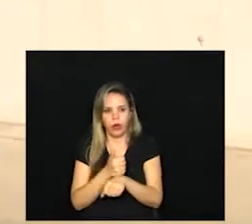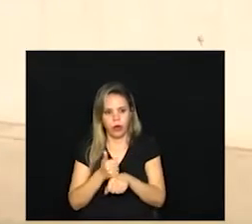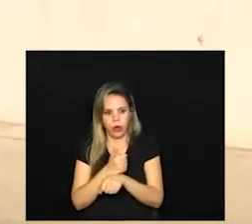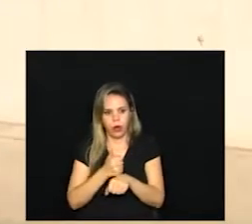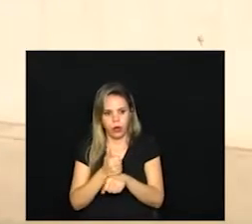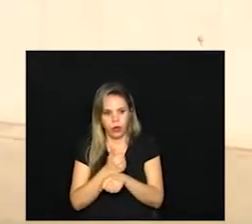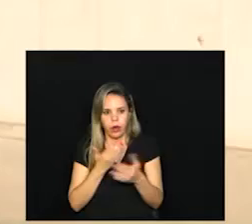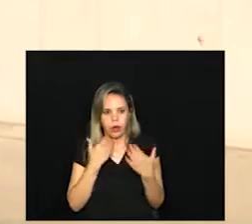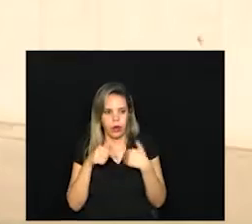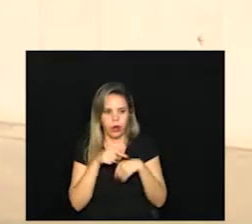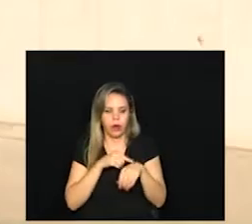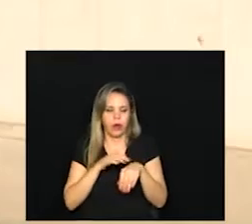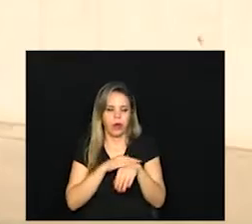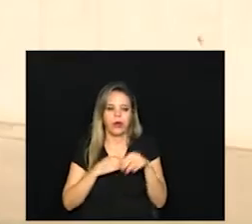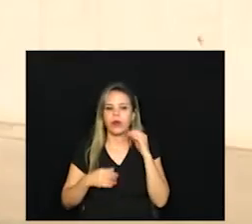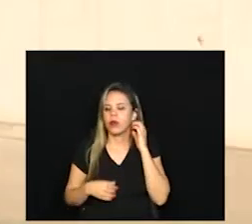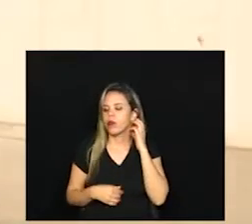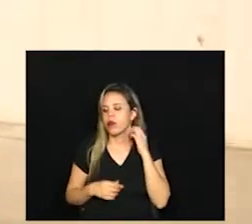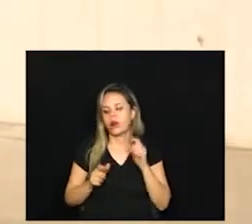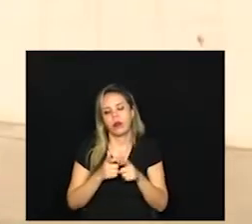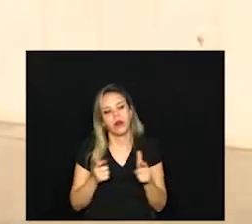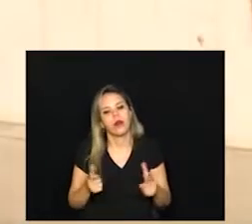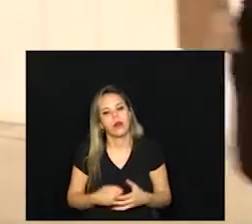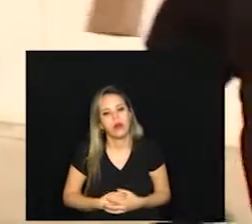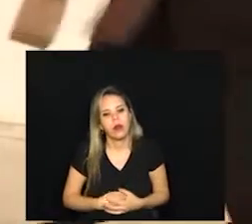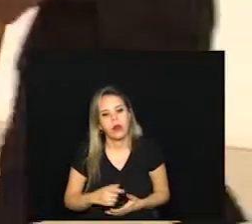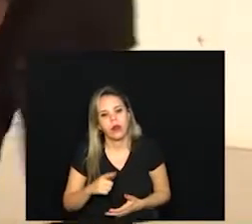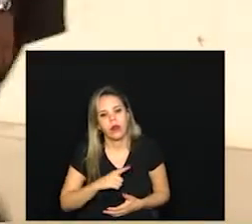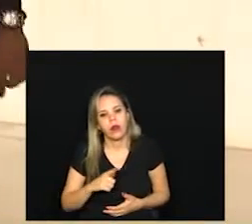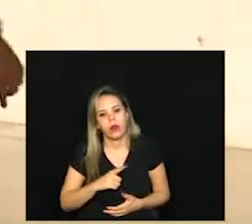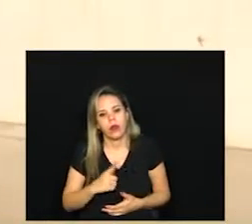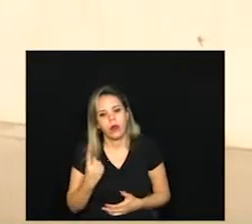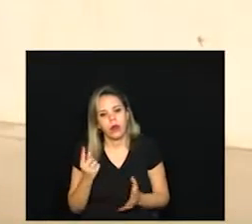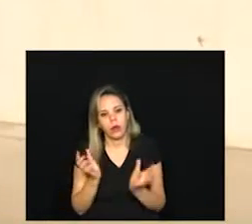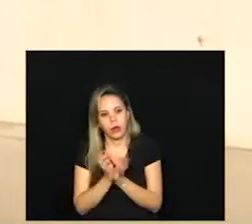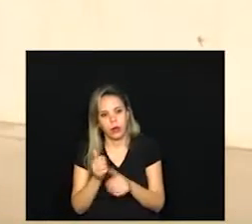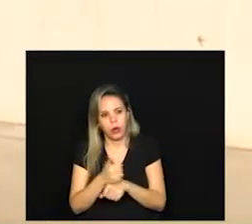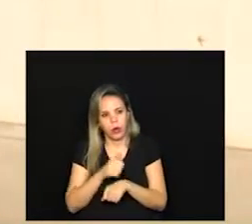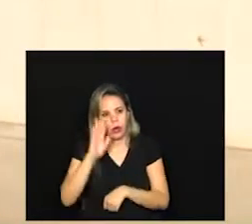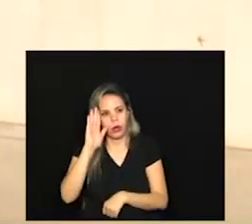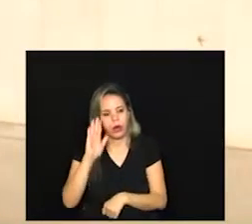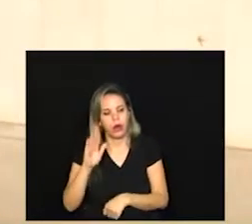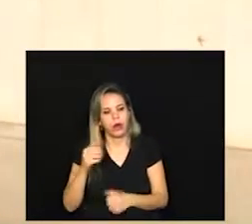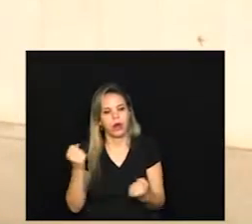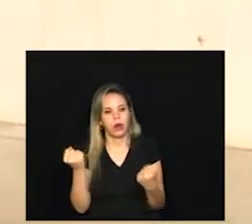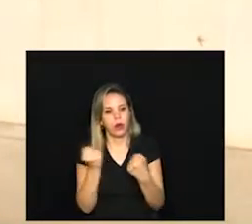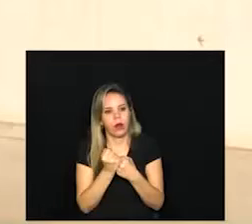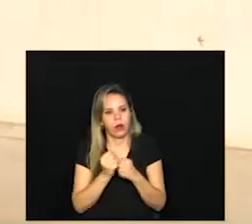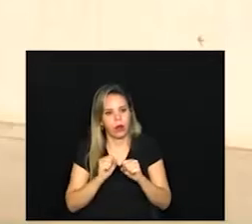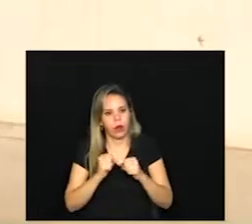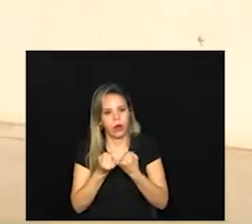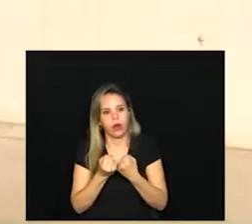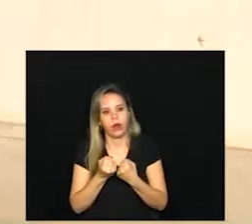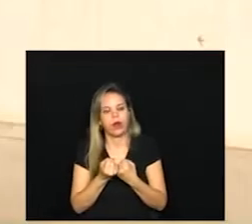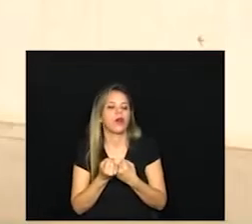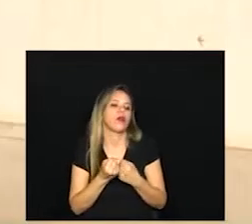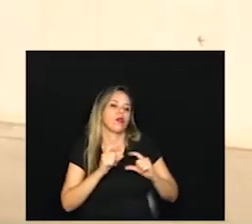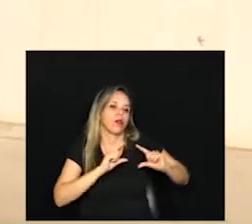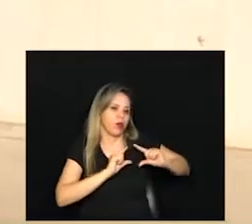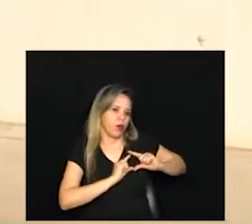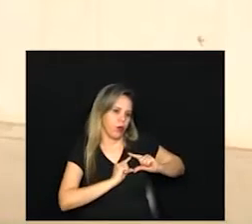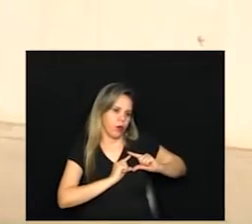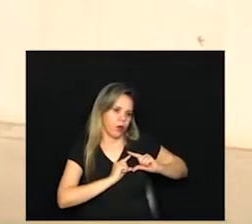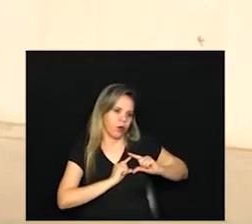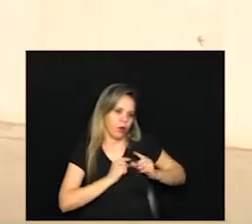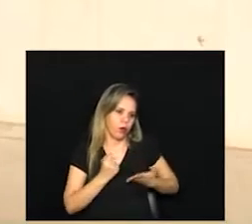essa abordagem. Essa equipe será ampliada. Nós teremos uma equipe a mais e ainda o apoio da Defesa Civil. E assim